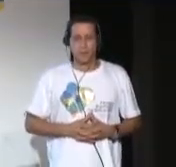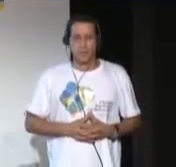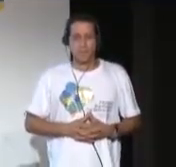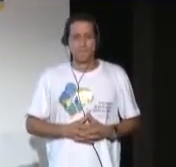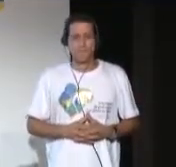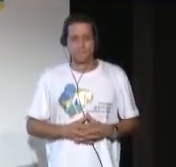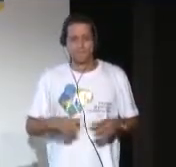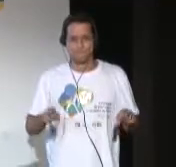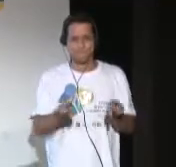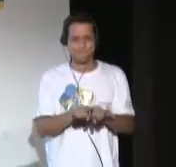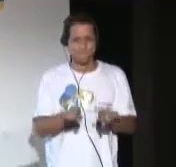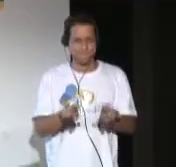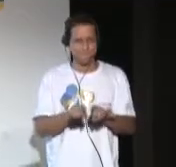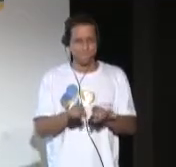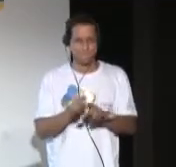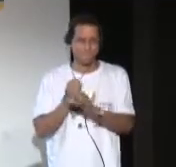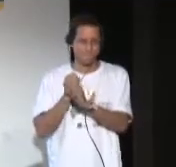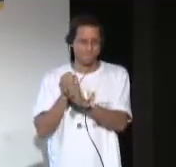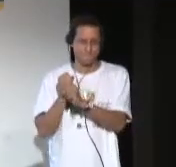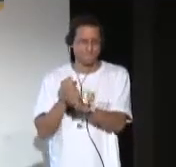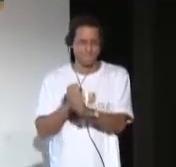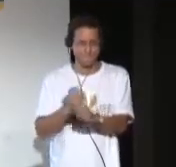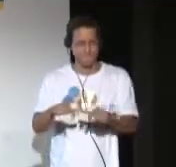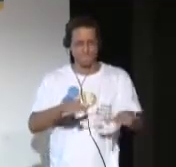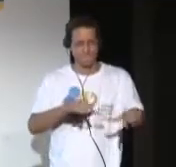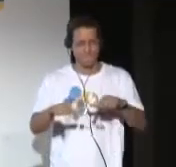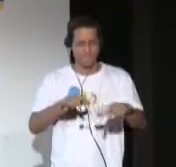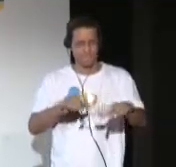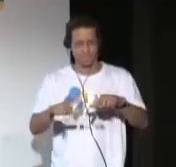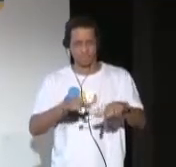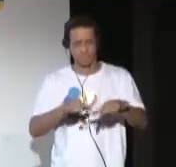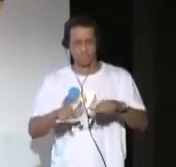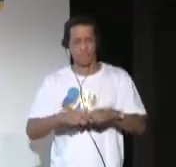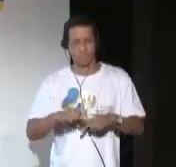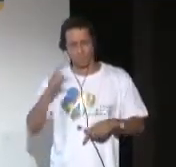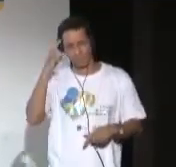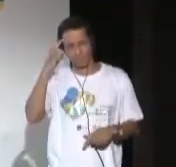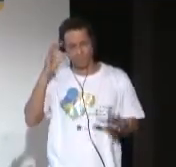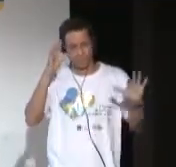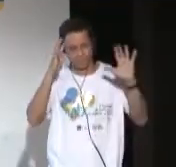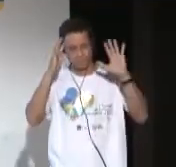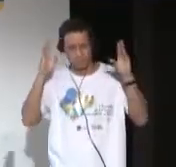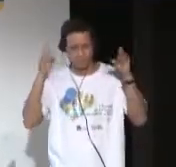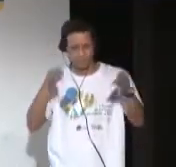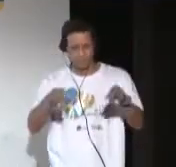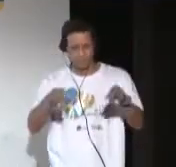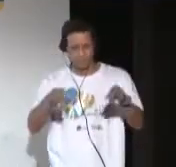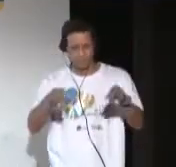Nós também, durante tantos anos, trabalhamos em silos, pensando na educação inicial, educação